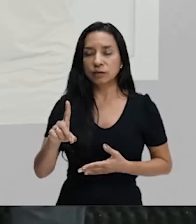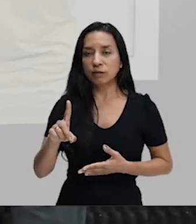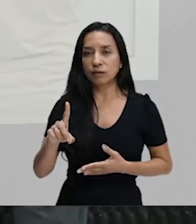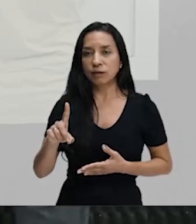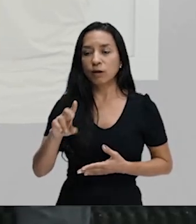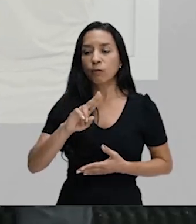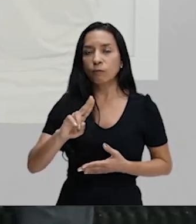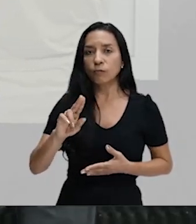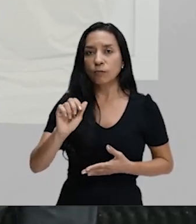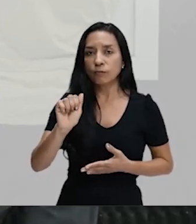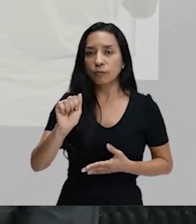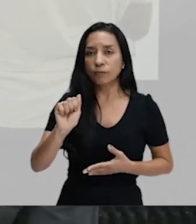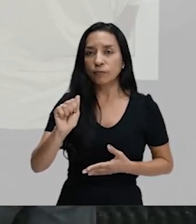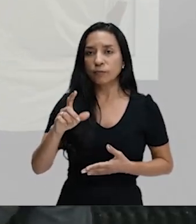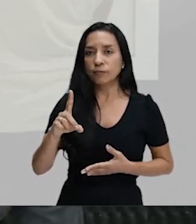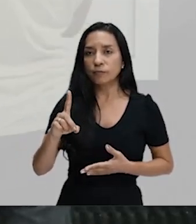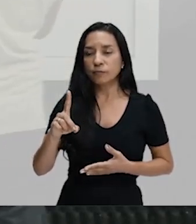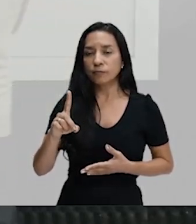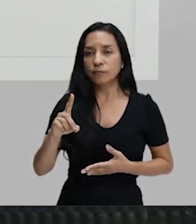Essa transformação